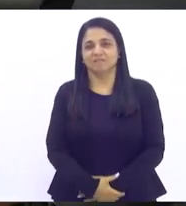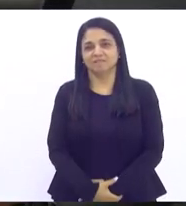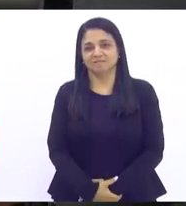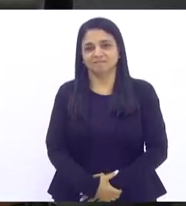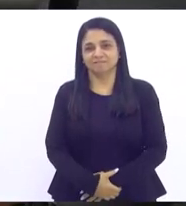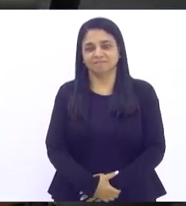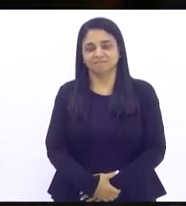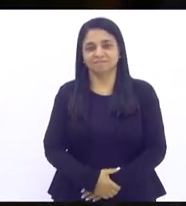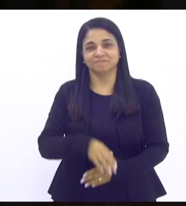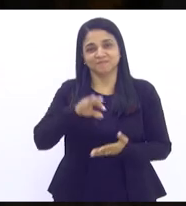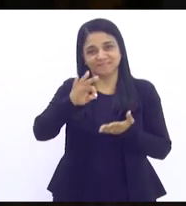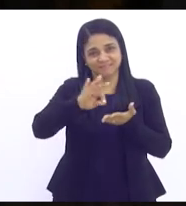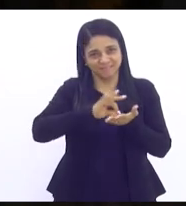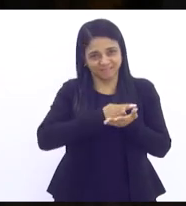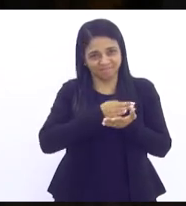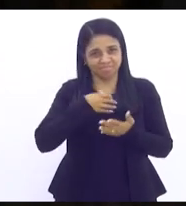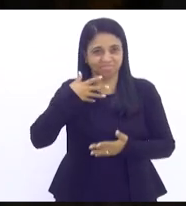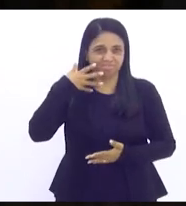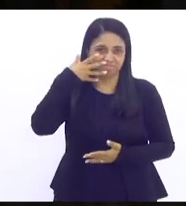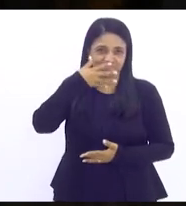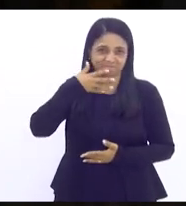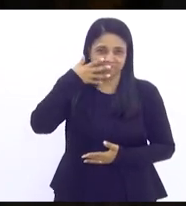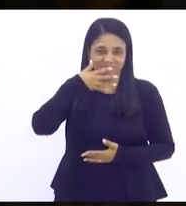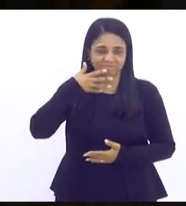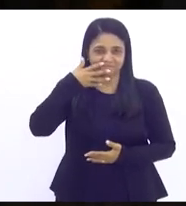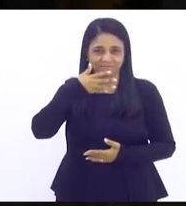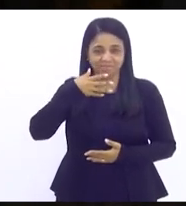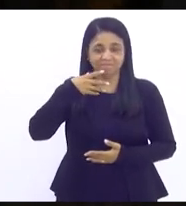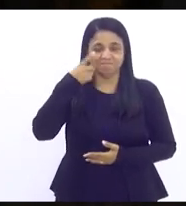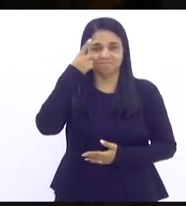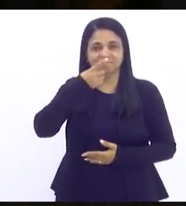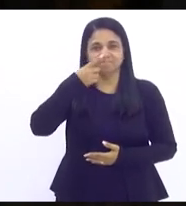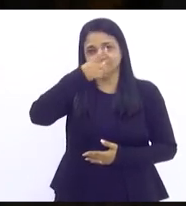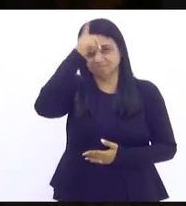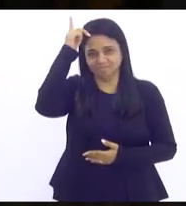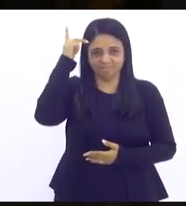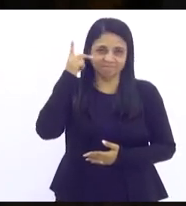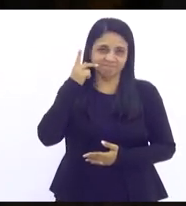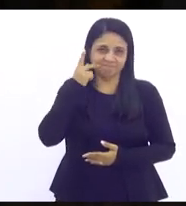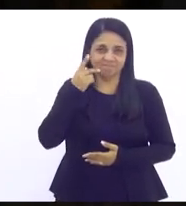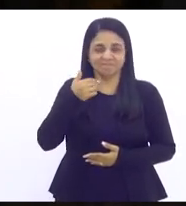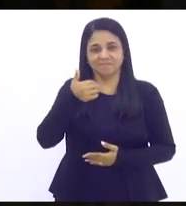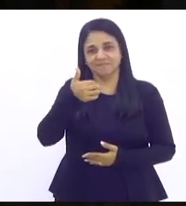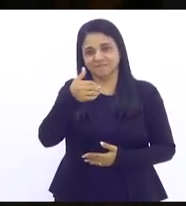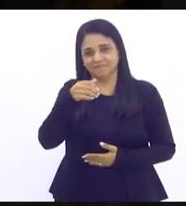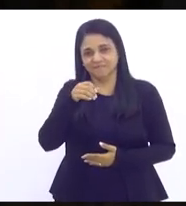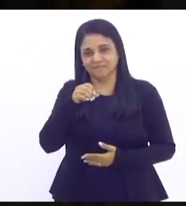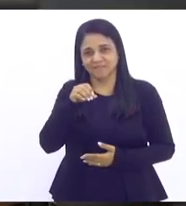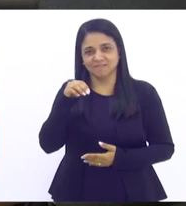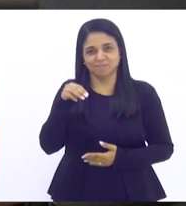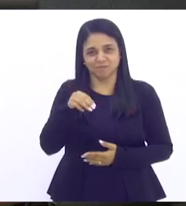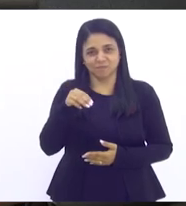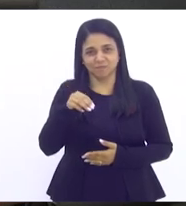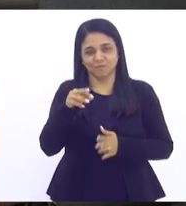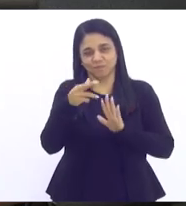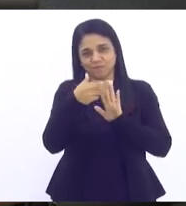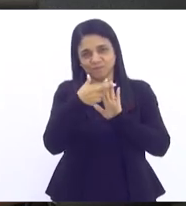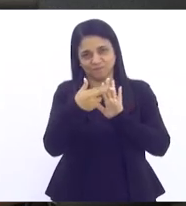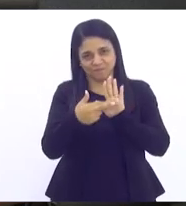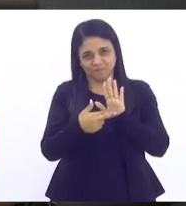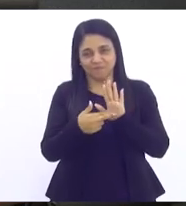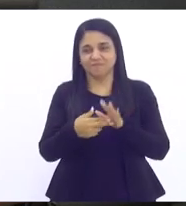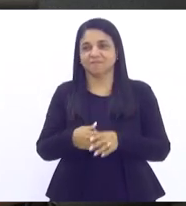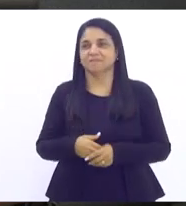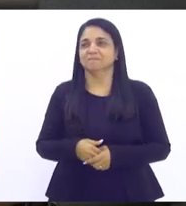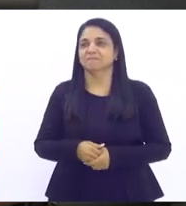O próximo orador inscrito é o nobre deputado Luiz Paulo, que dispõe de 10 minutos.